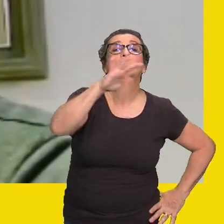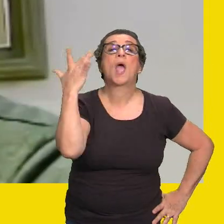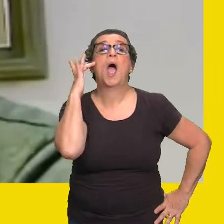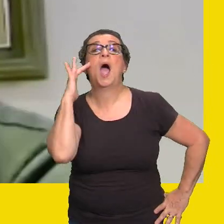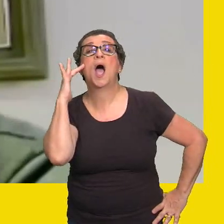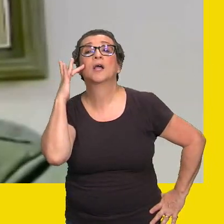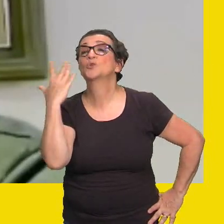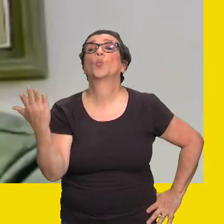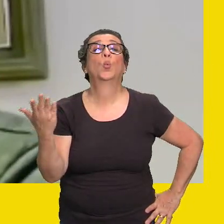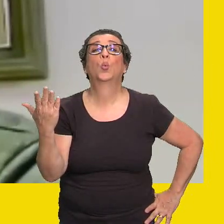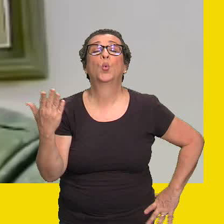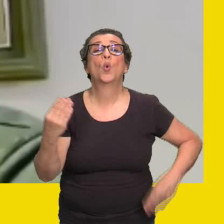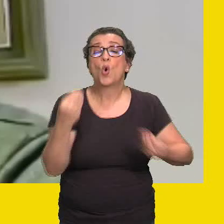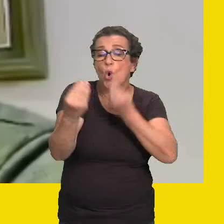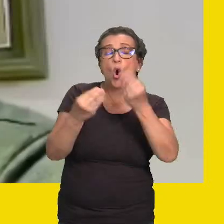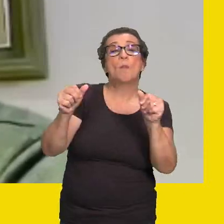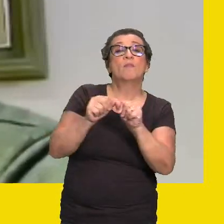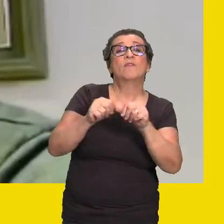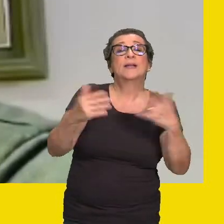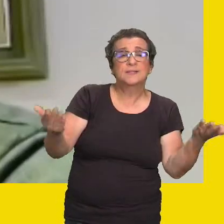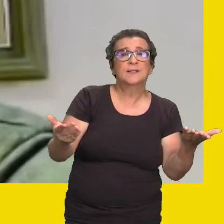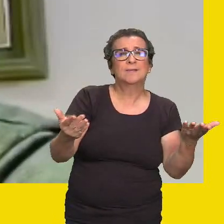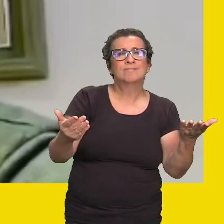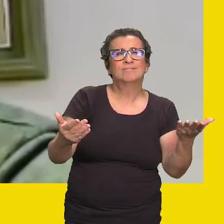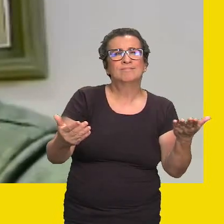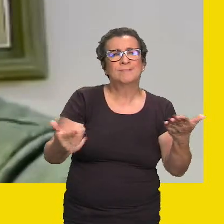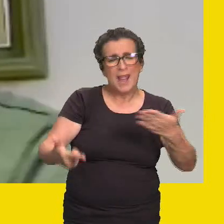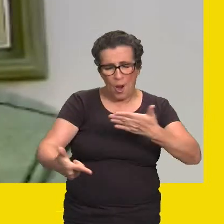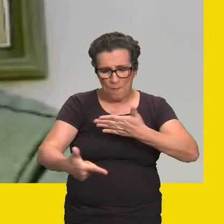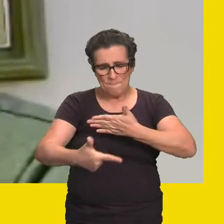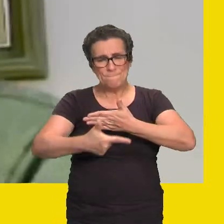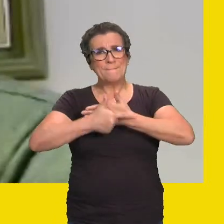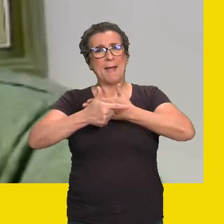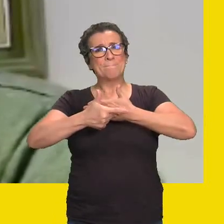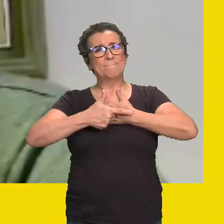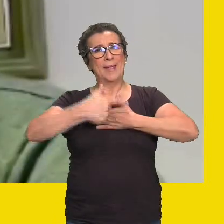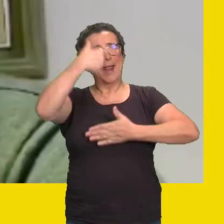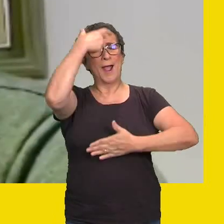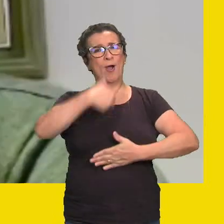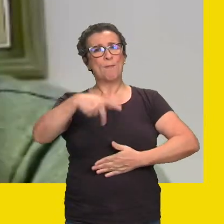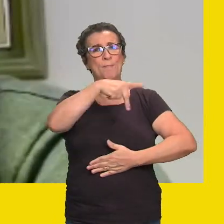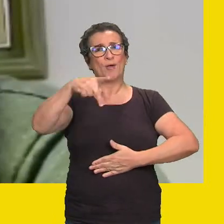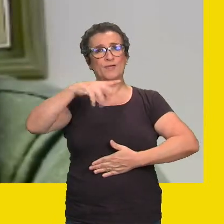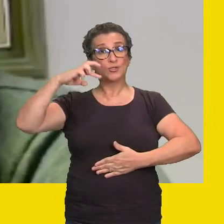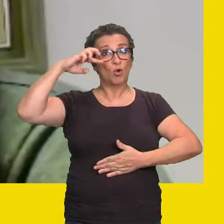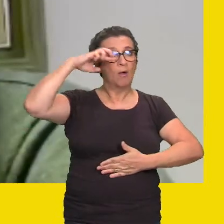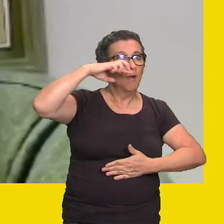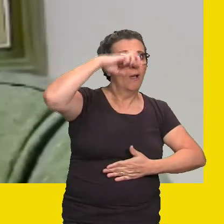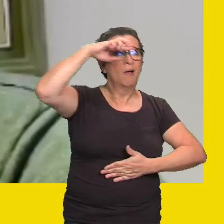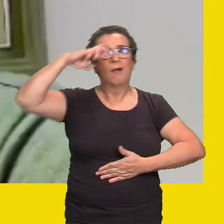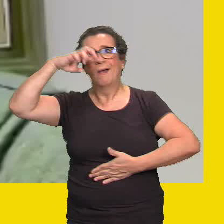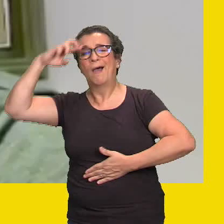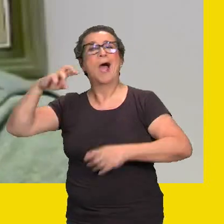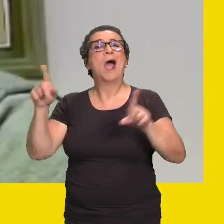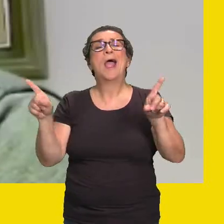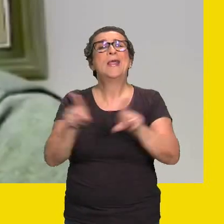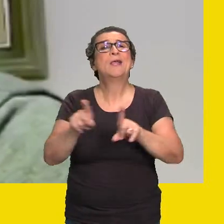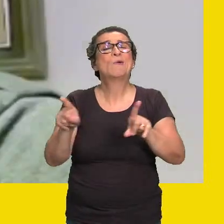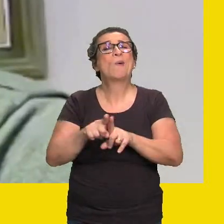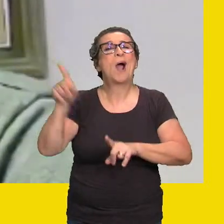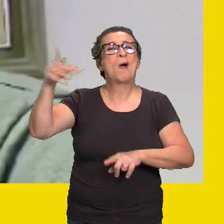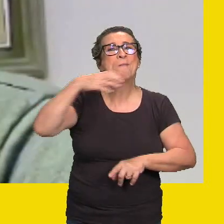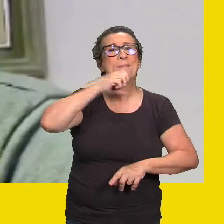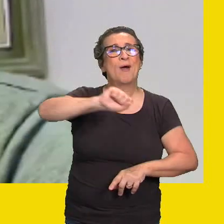poderíamos fazer? É fazer o papel do professor como investigador, como diz Paulo Freire lá no Pedagogia do